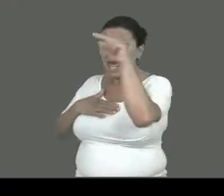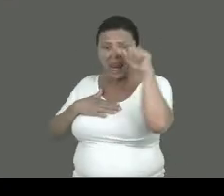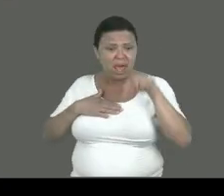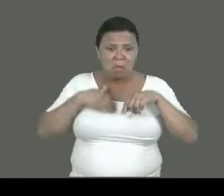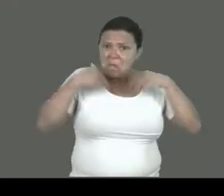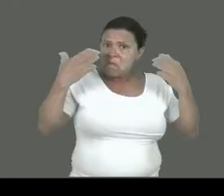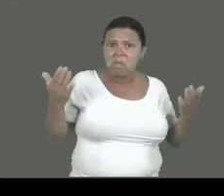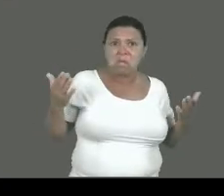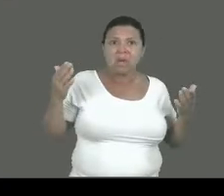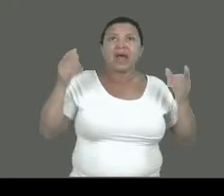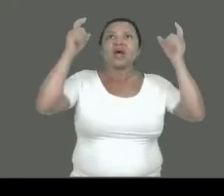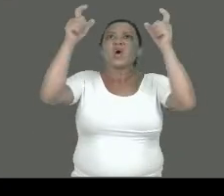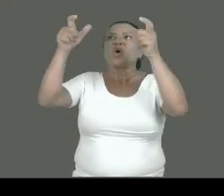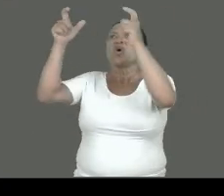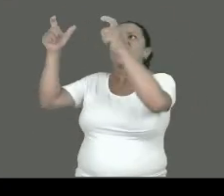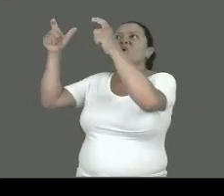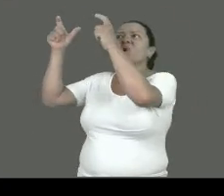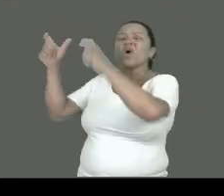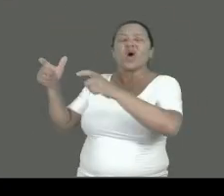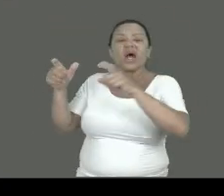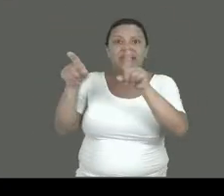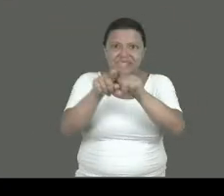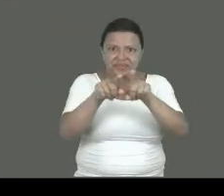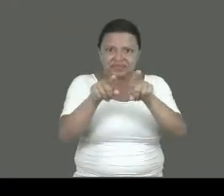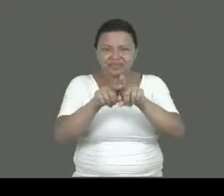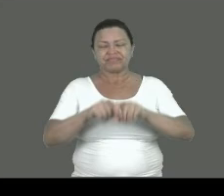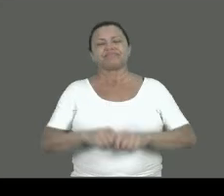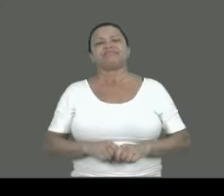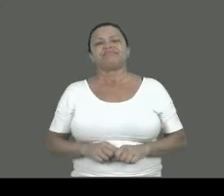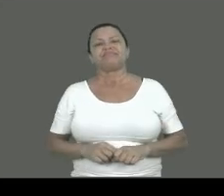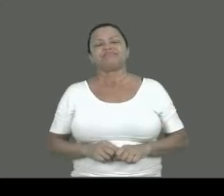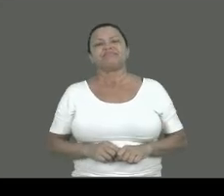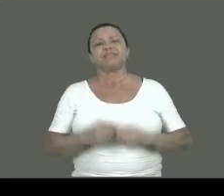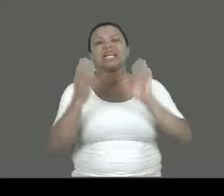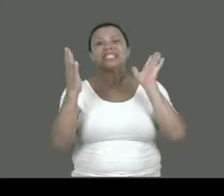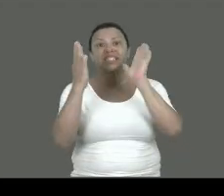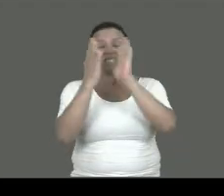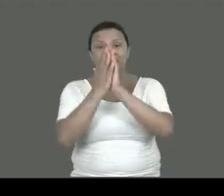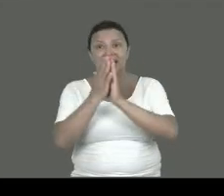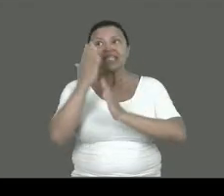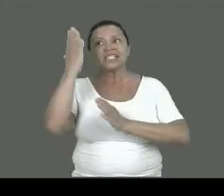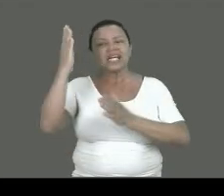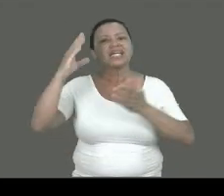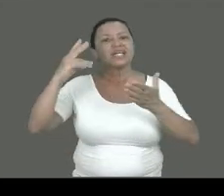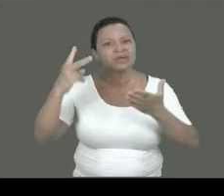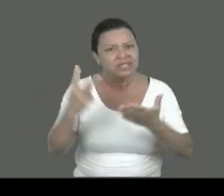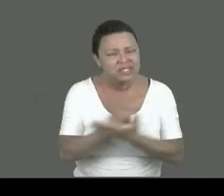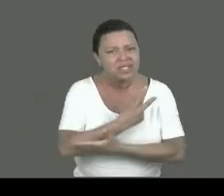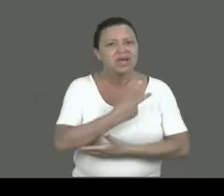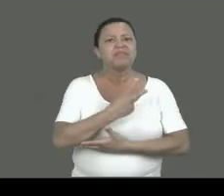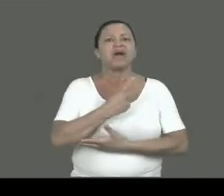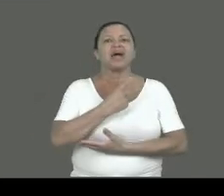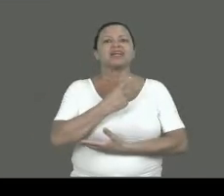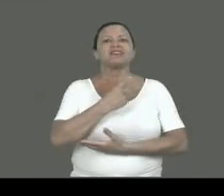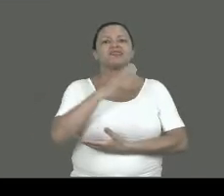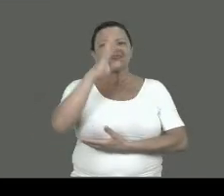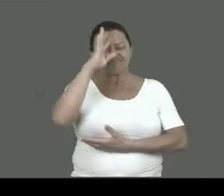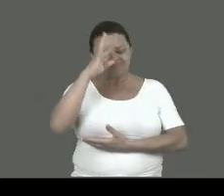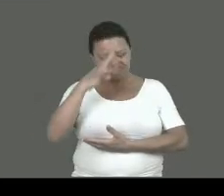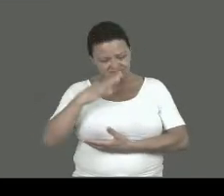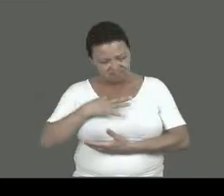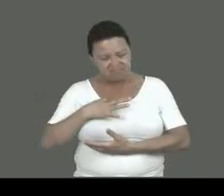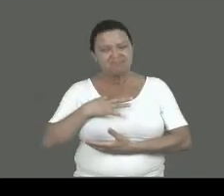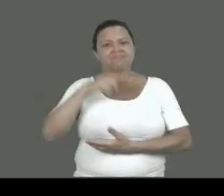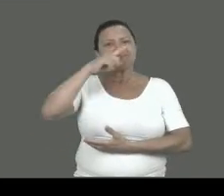dia. E mais ainda, diante desses créditos, desse reconhecimento da